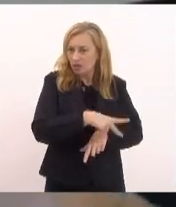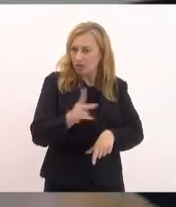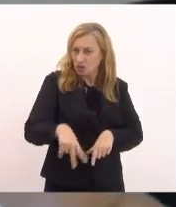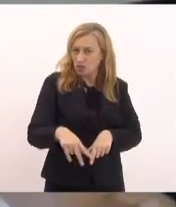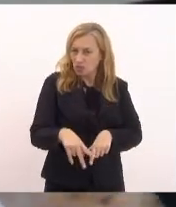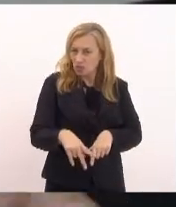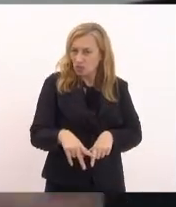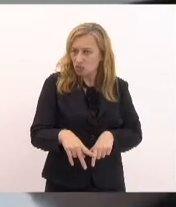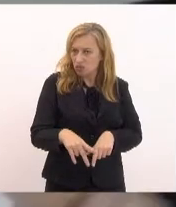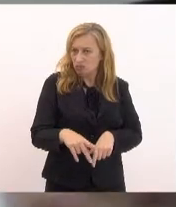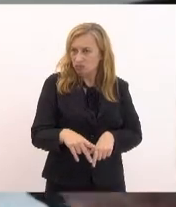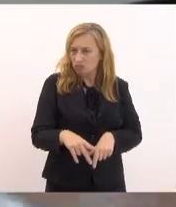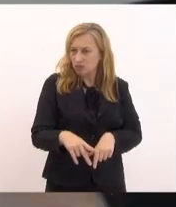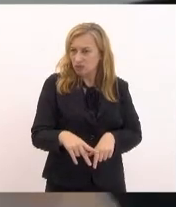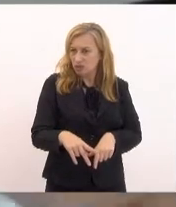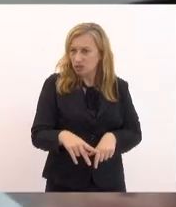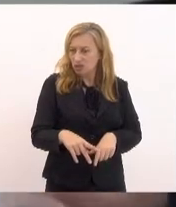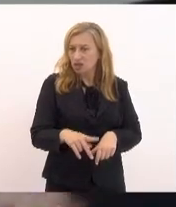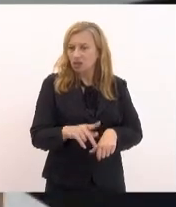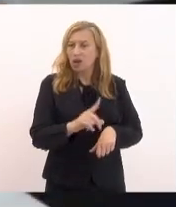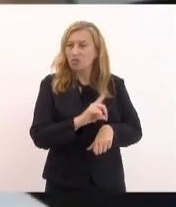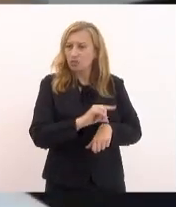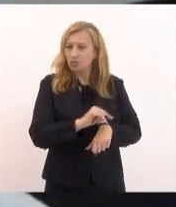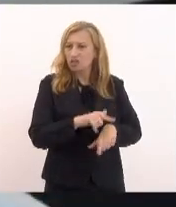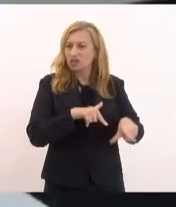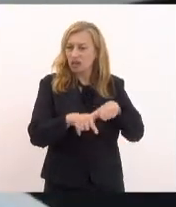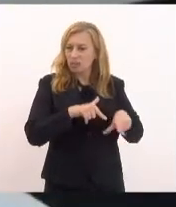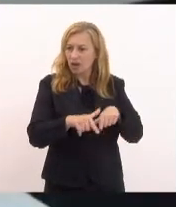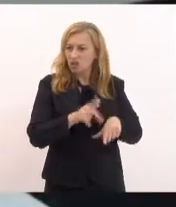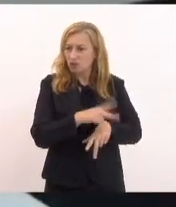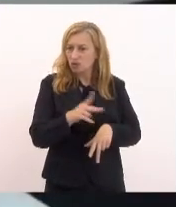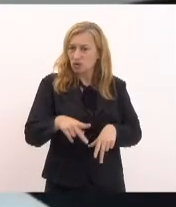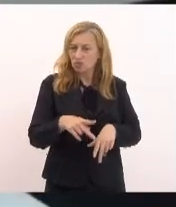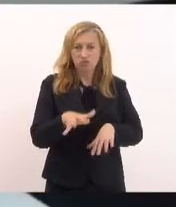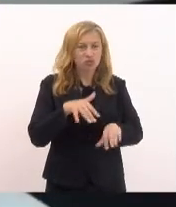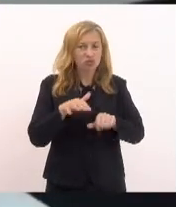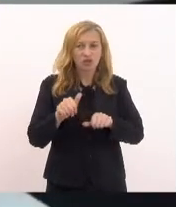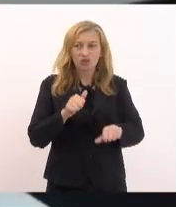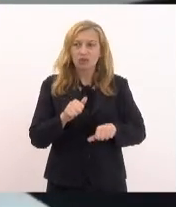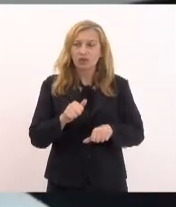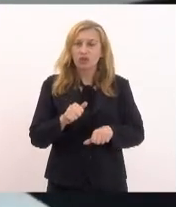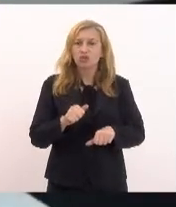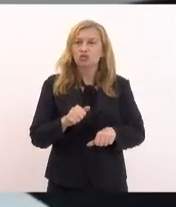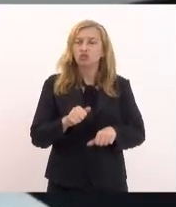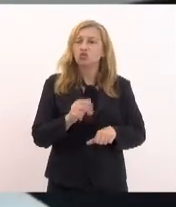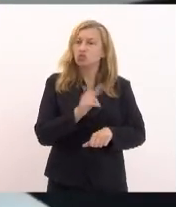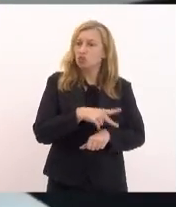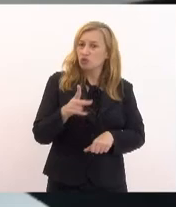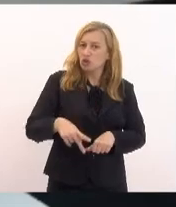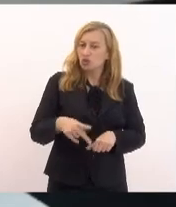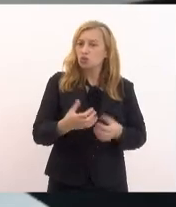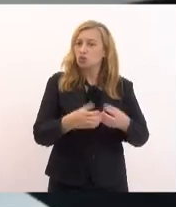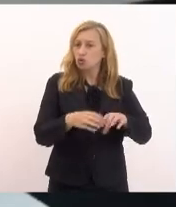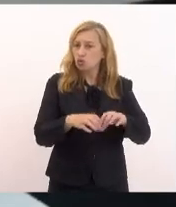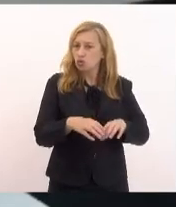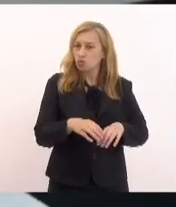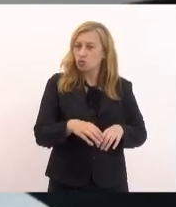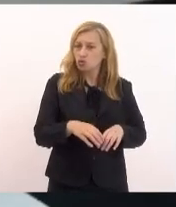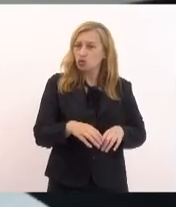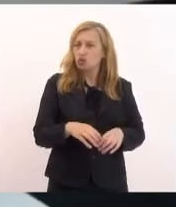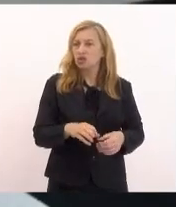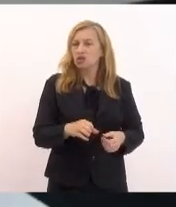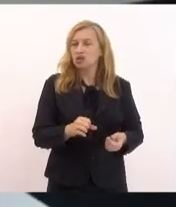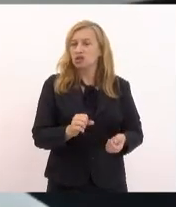consequência objetiva na mudança da carga horária dos professores, nem o chamamento dos professores cujos concursos tiveram sua